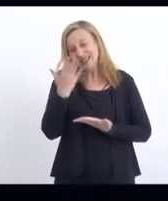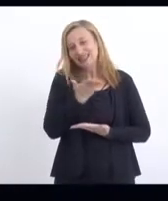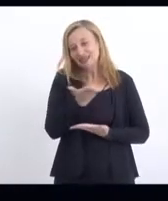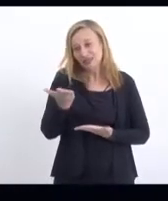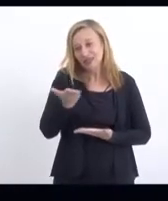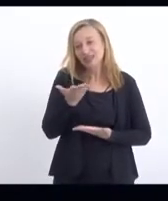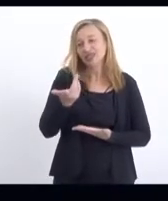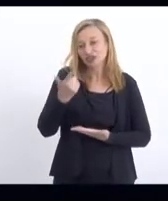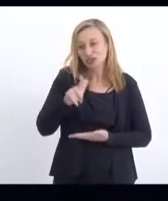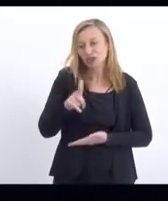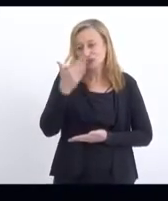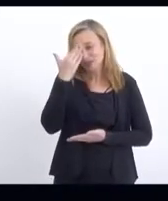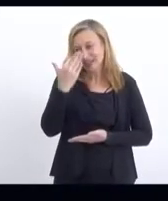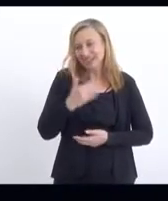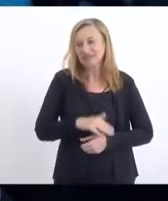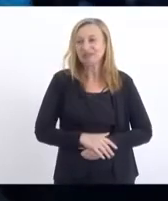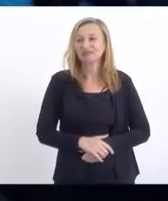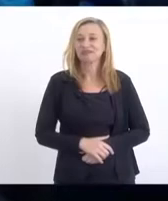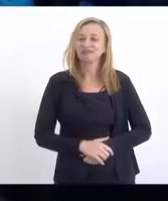vez ao pessoal. Muito obrigado.